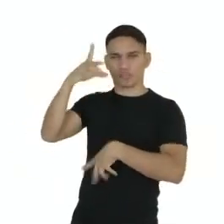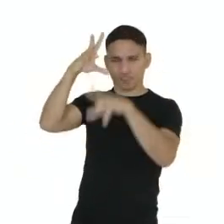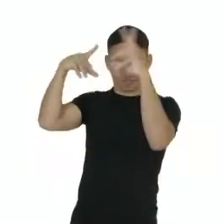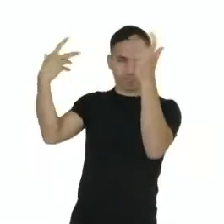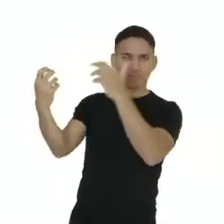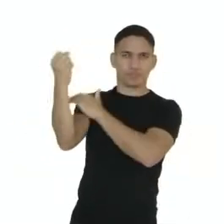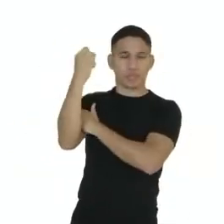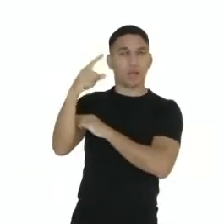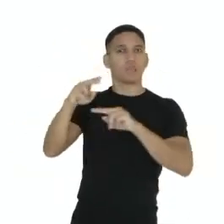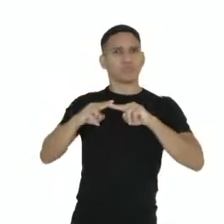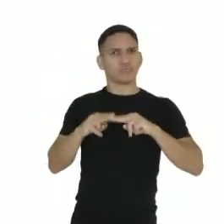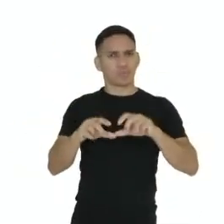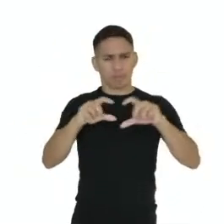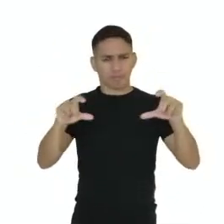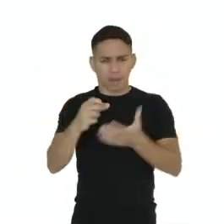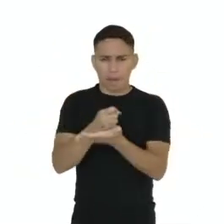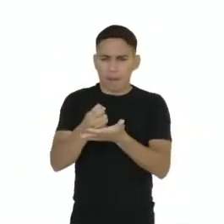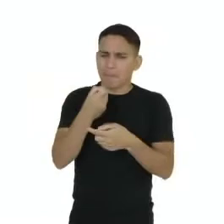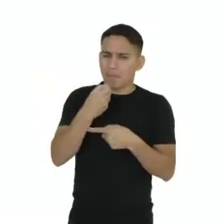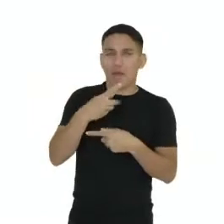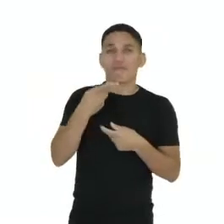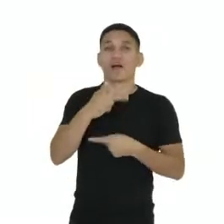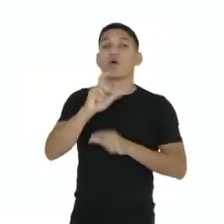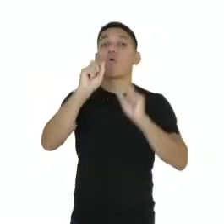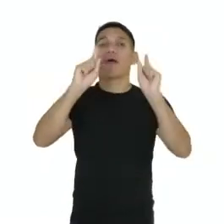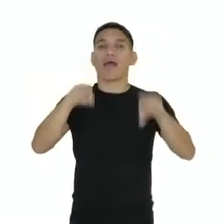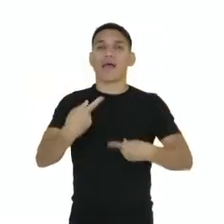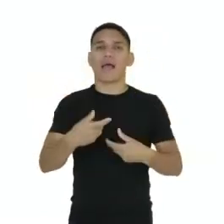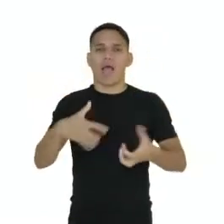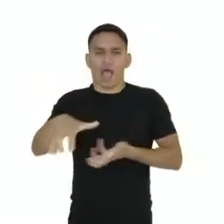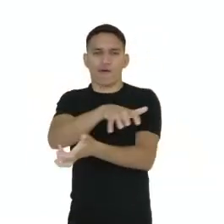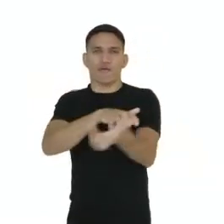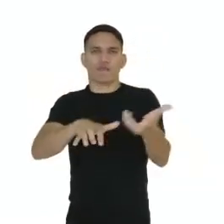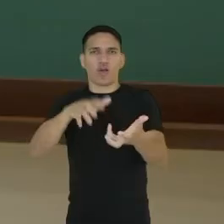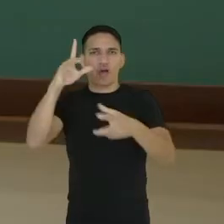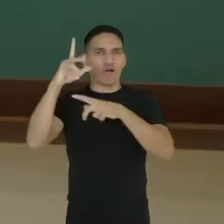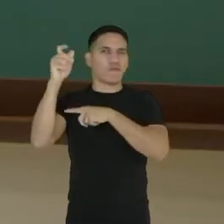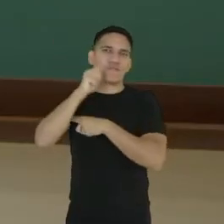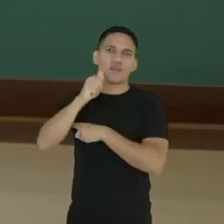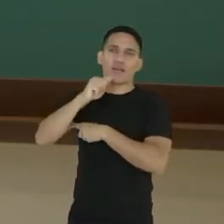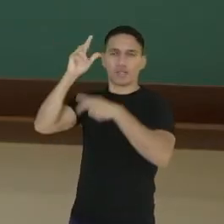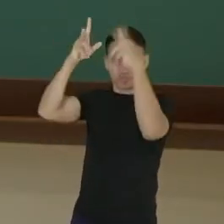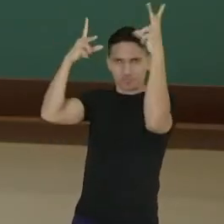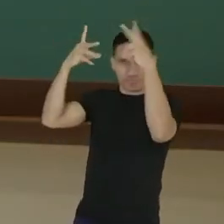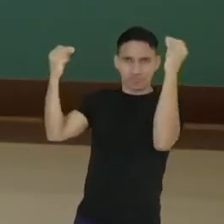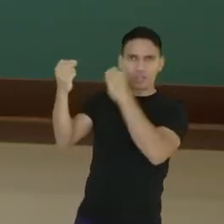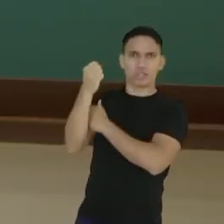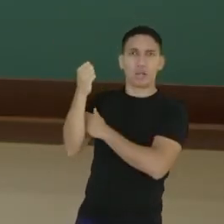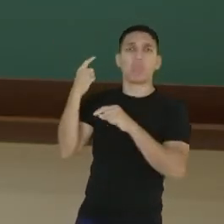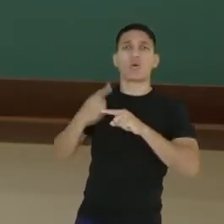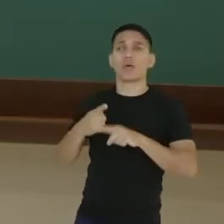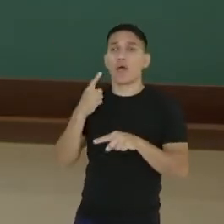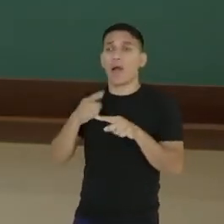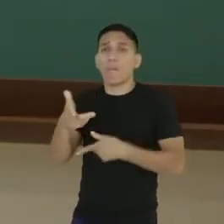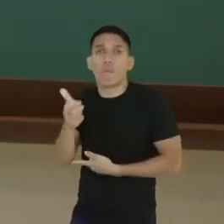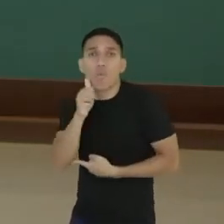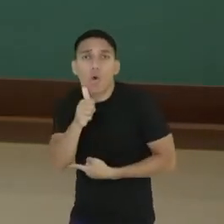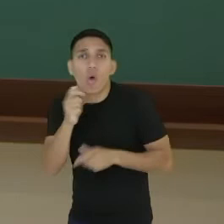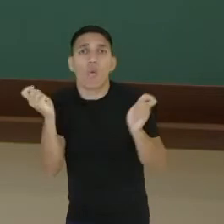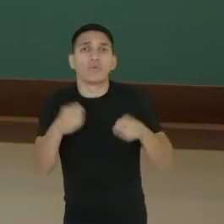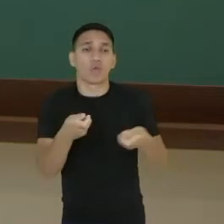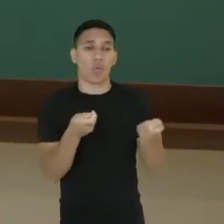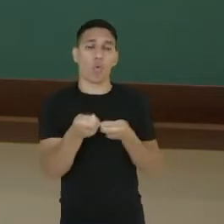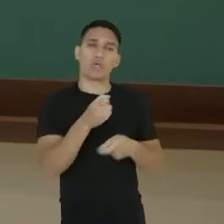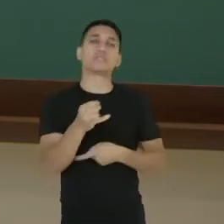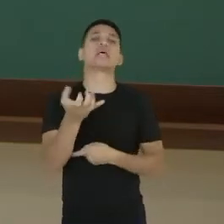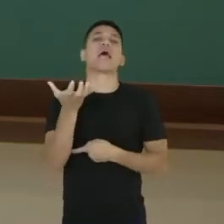foi chamada de revolução feminina, por quê? Porque a partir disso ela podia controlar se ela queria estar grávida ou não. Então, por isso que ela